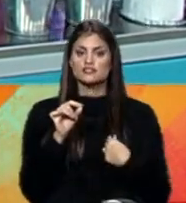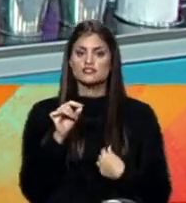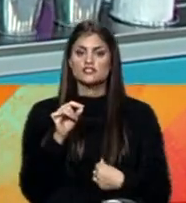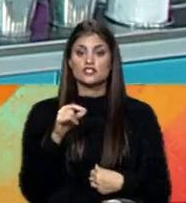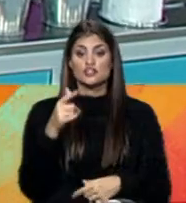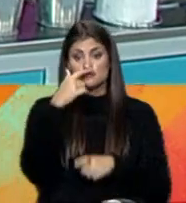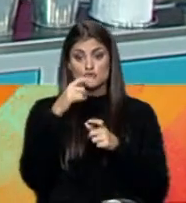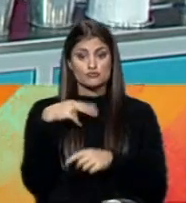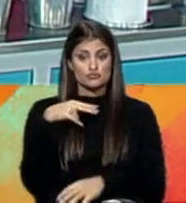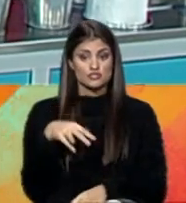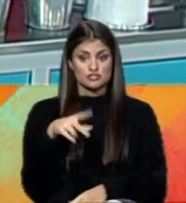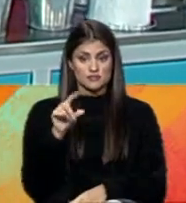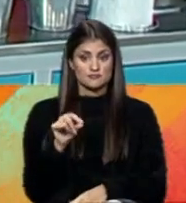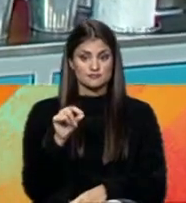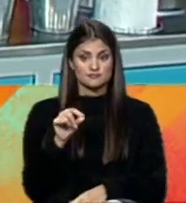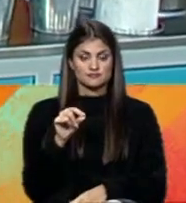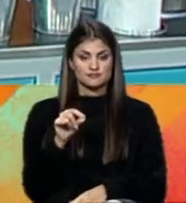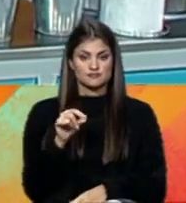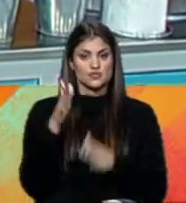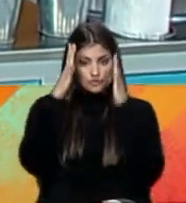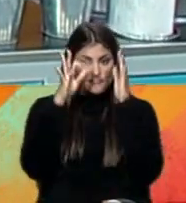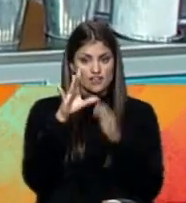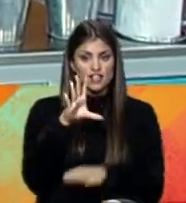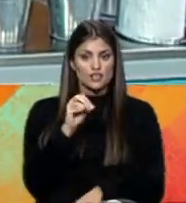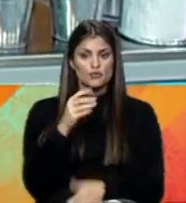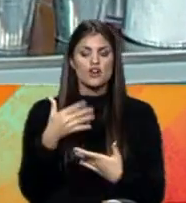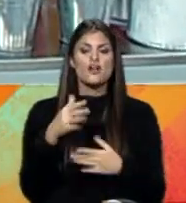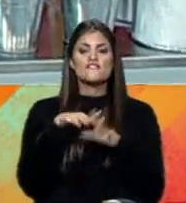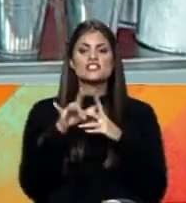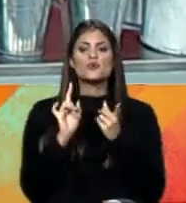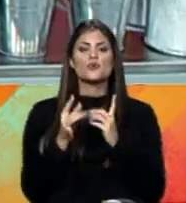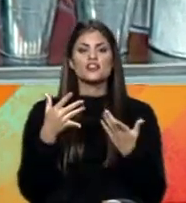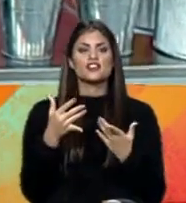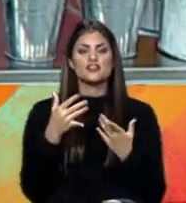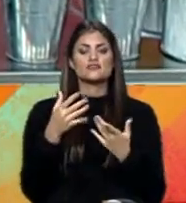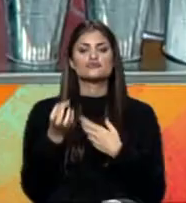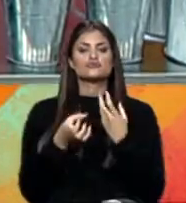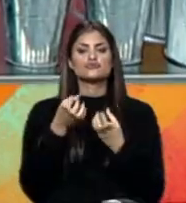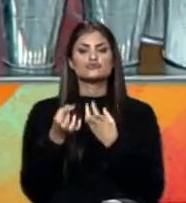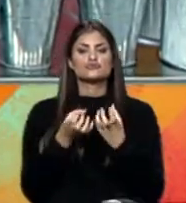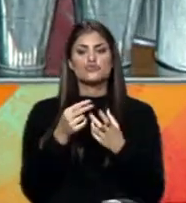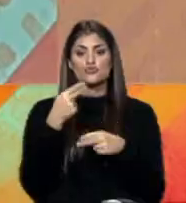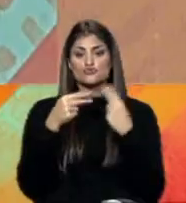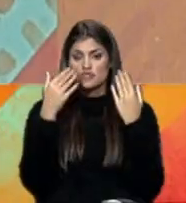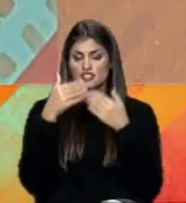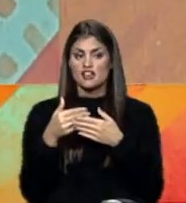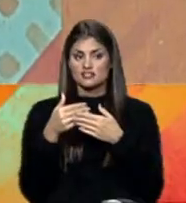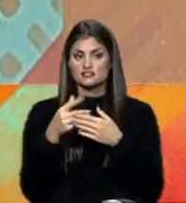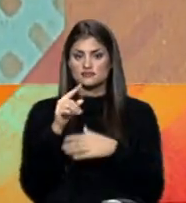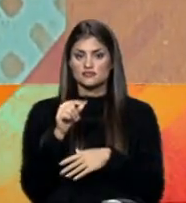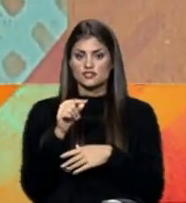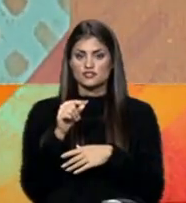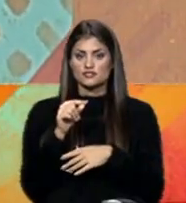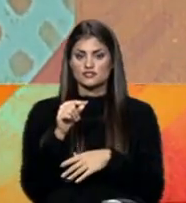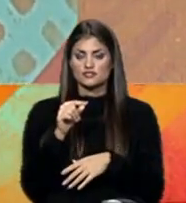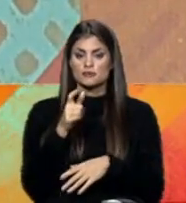os portugueses. Também um pedacinho. Chef Hélio, o que é que vamos fazer? Vamos fazer um estofado, um jantarinho. Um jantarinho, que é uma